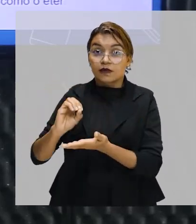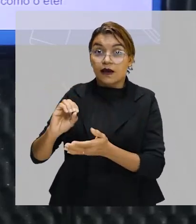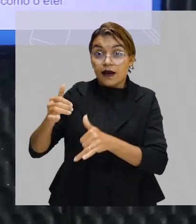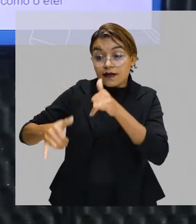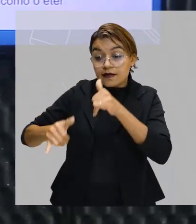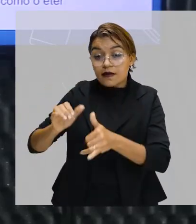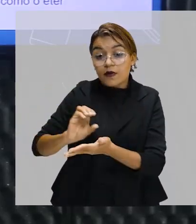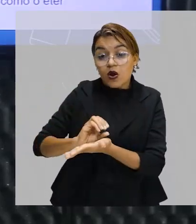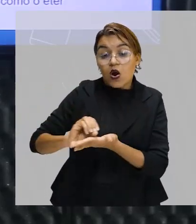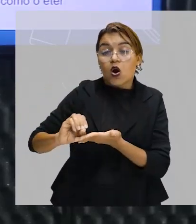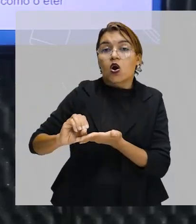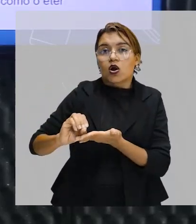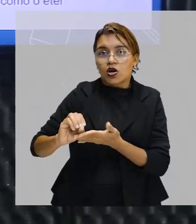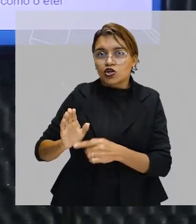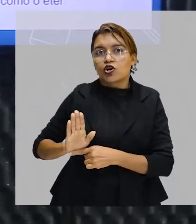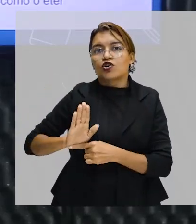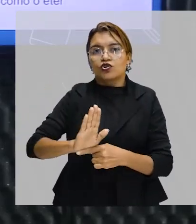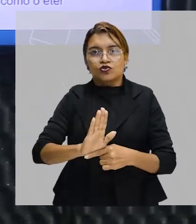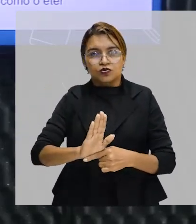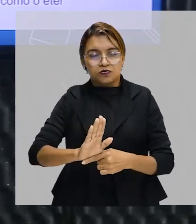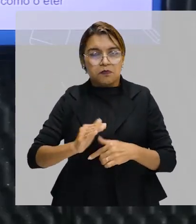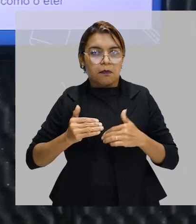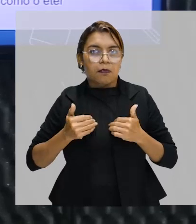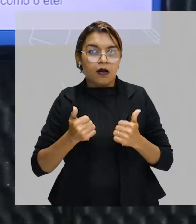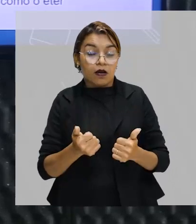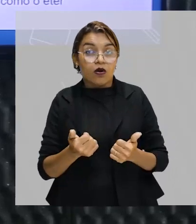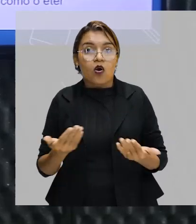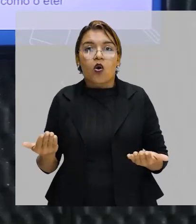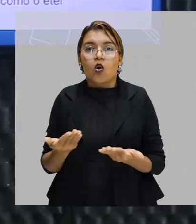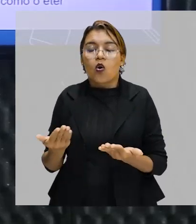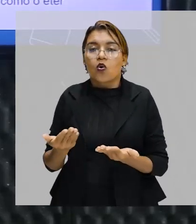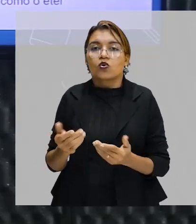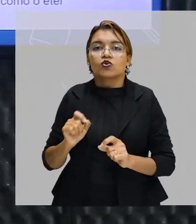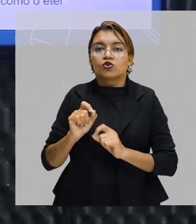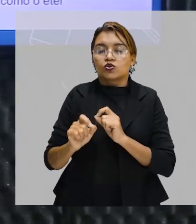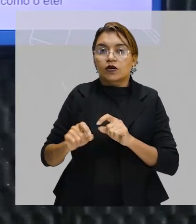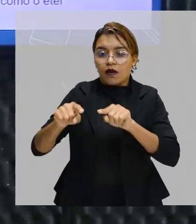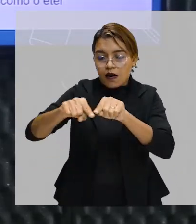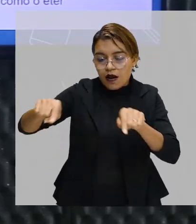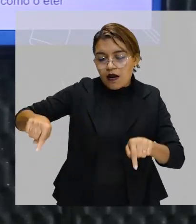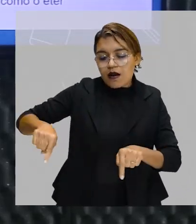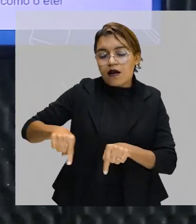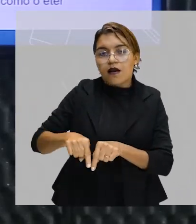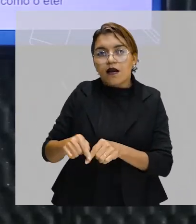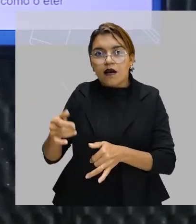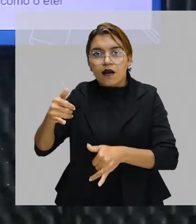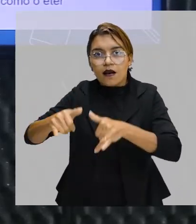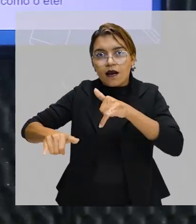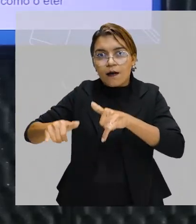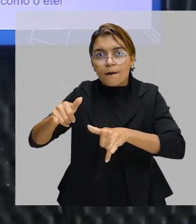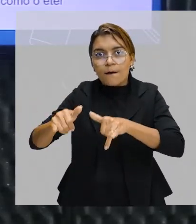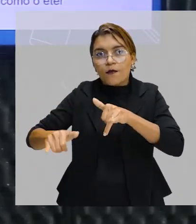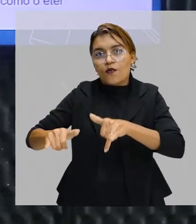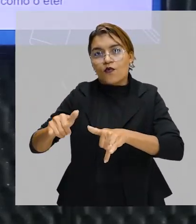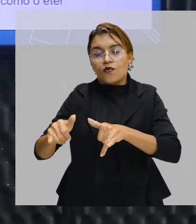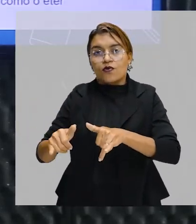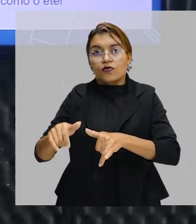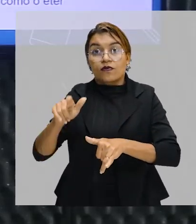esse benefício. E com isso, hoje são sintetizados em laboratório